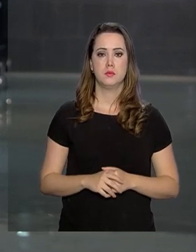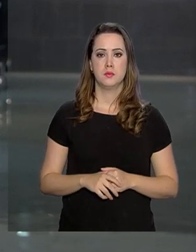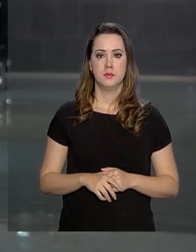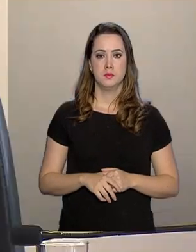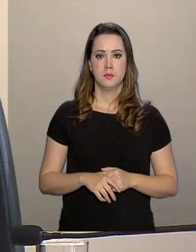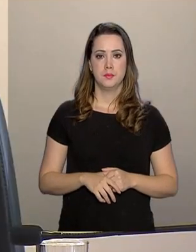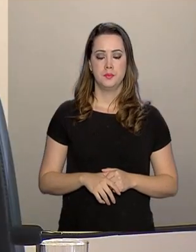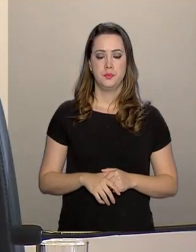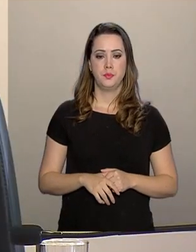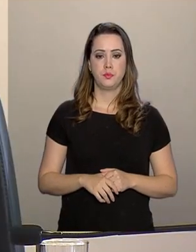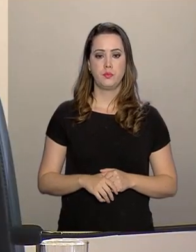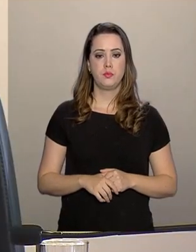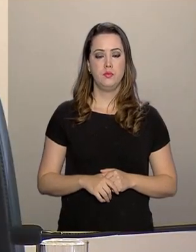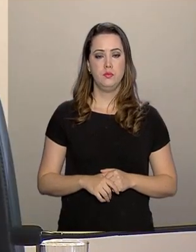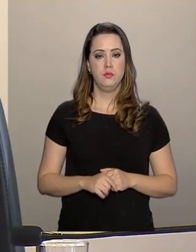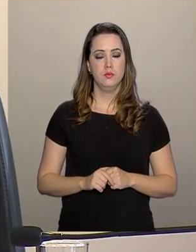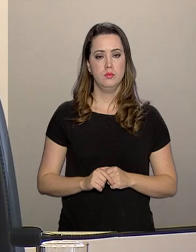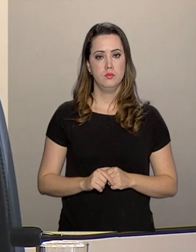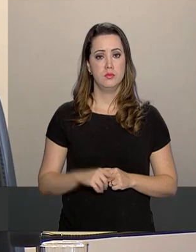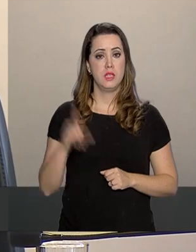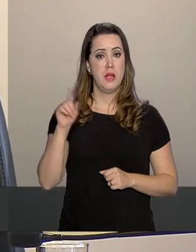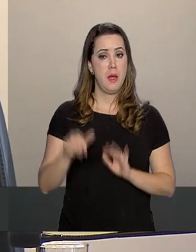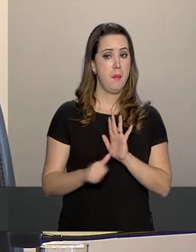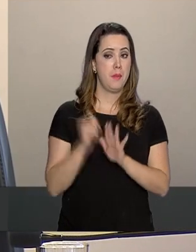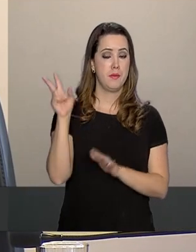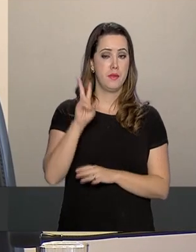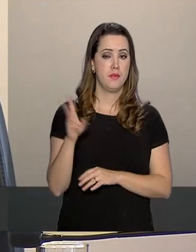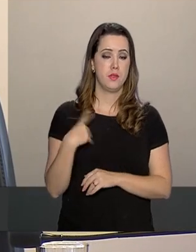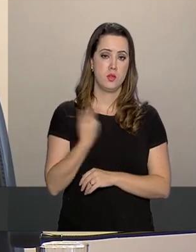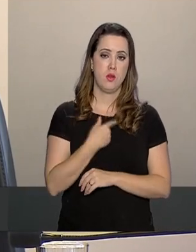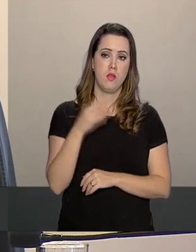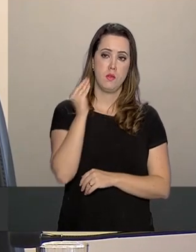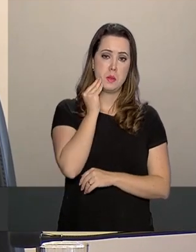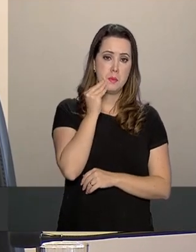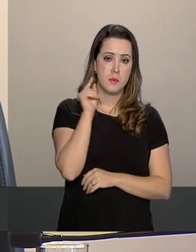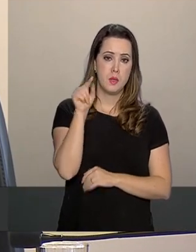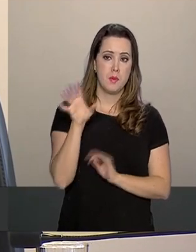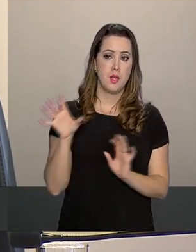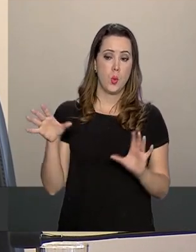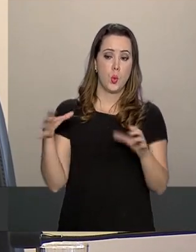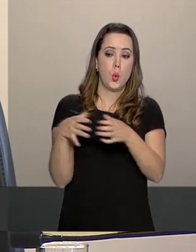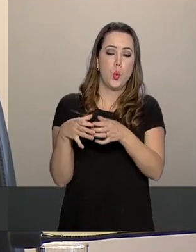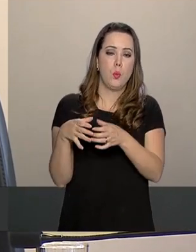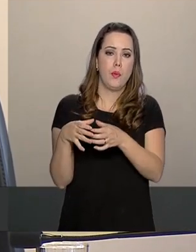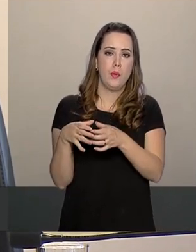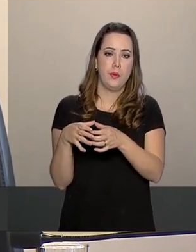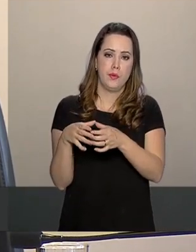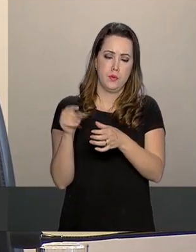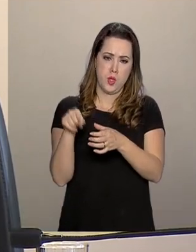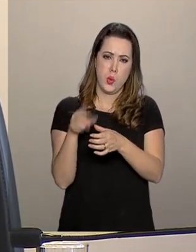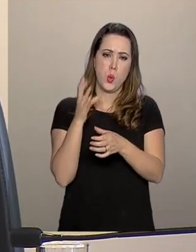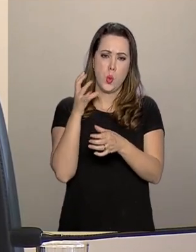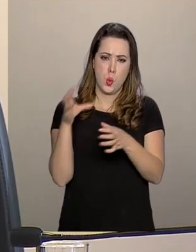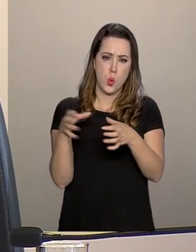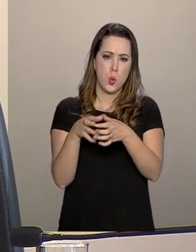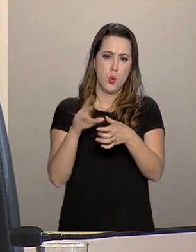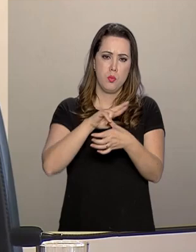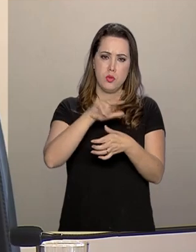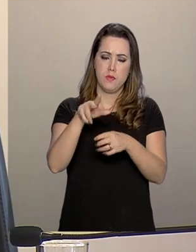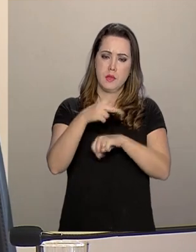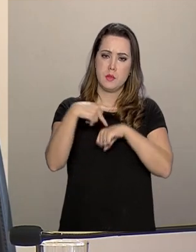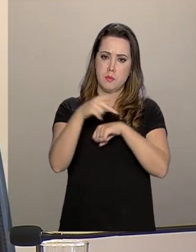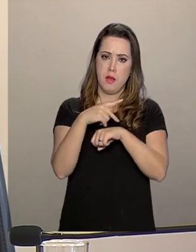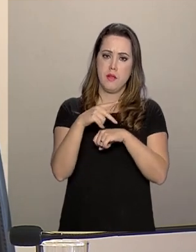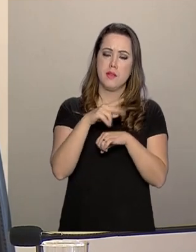acompanhar é a primeira vez que nós vamos testar o sistema de blocos sistema esse que já é utilizado em vários